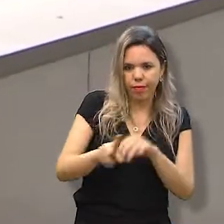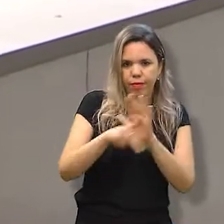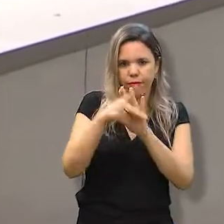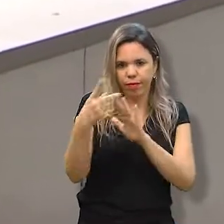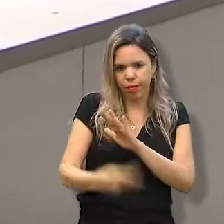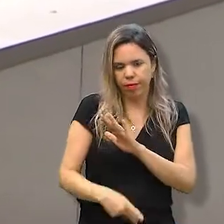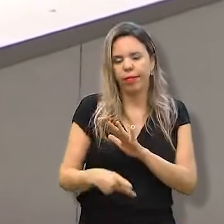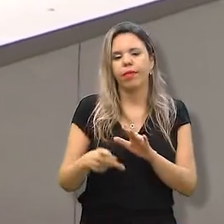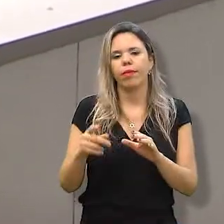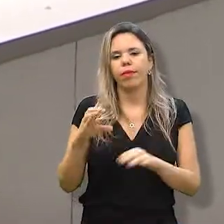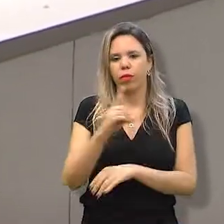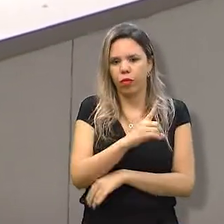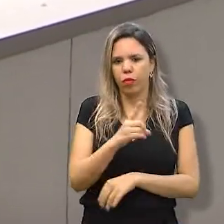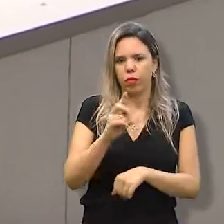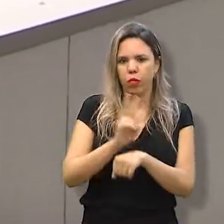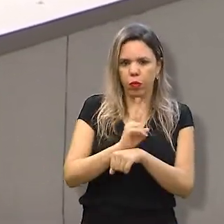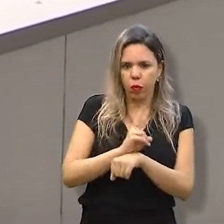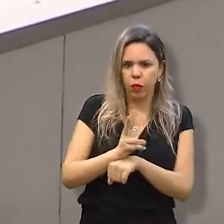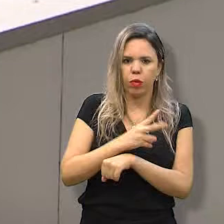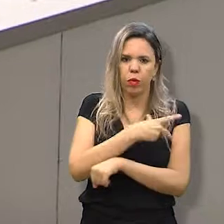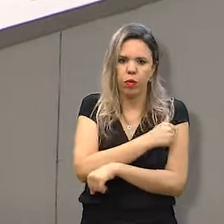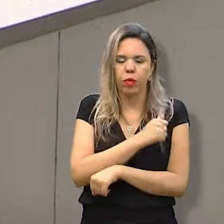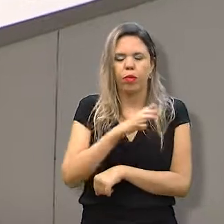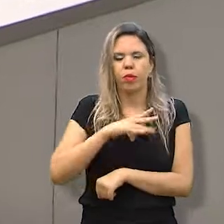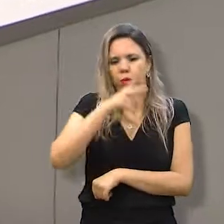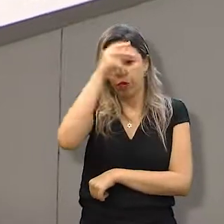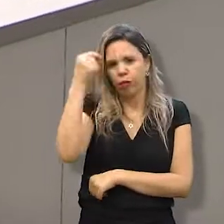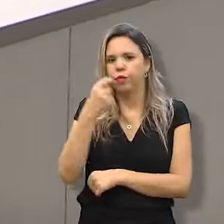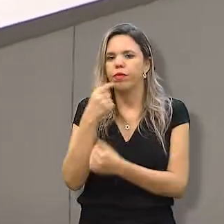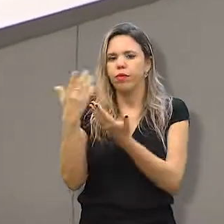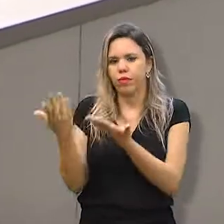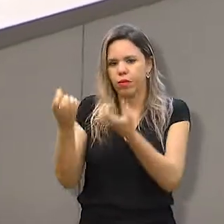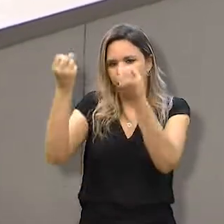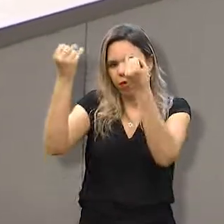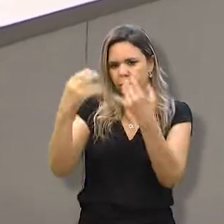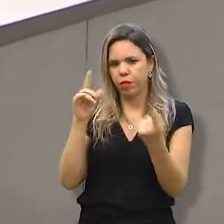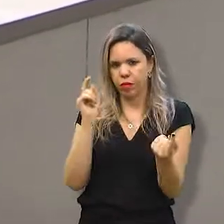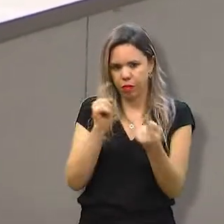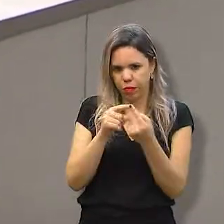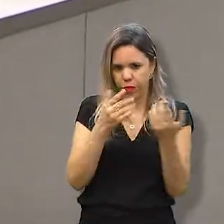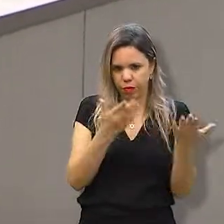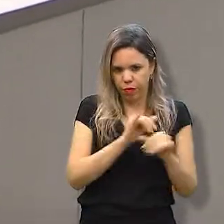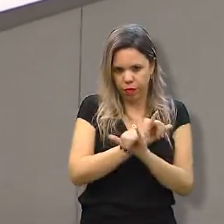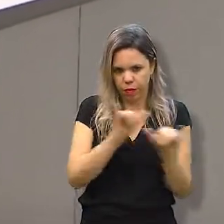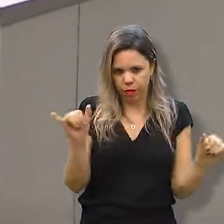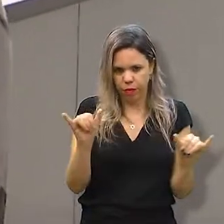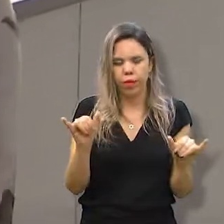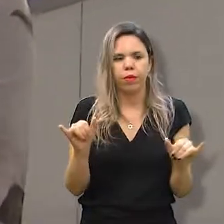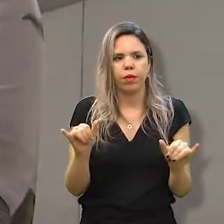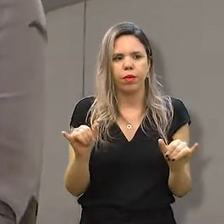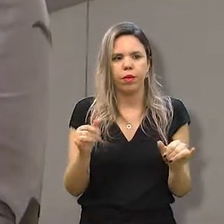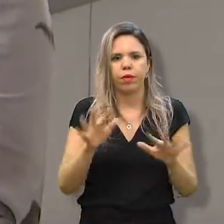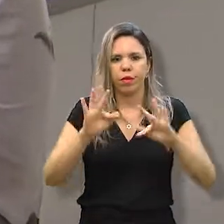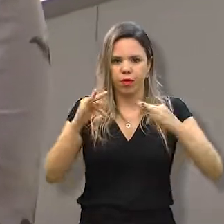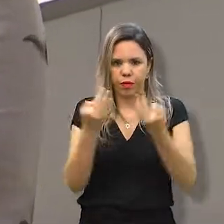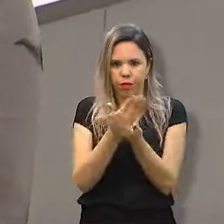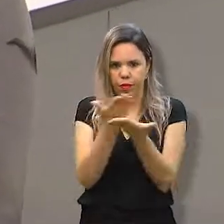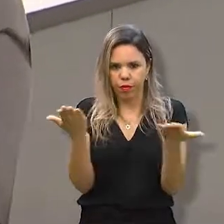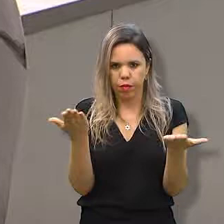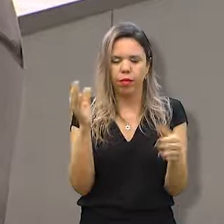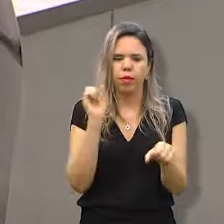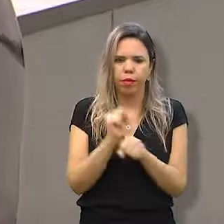médica infectologista e coordenadora da vigilância epidemiológica da prefeitura explicou o objetivo da campanha